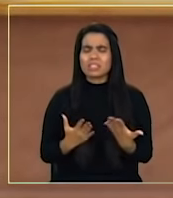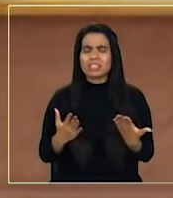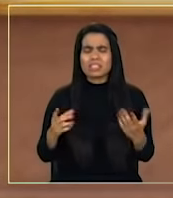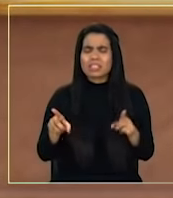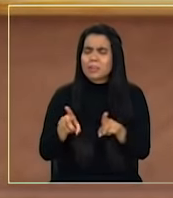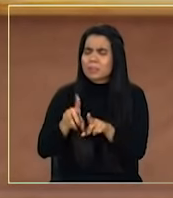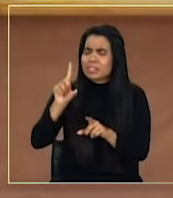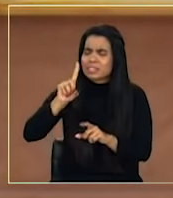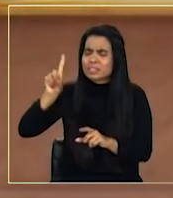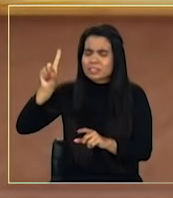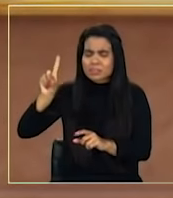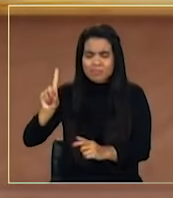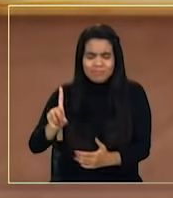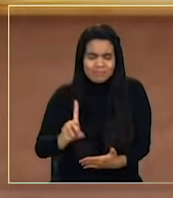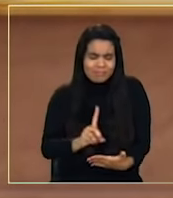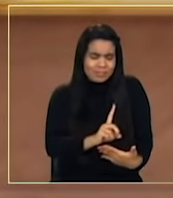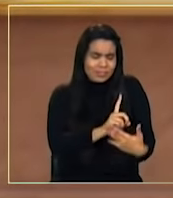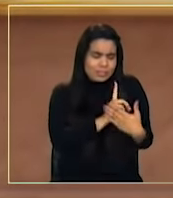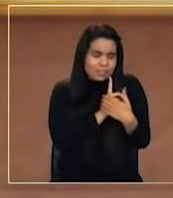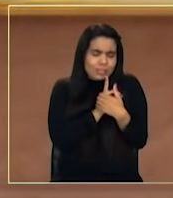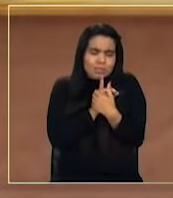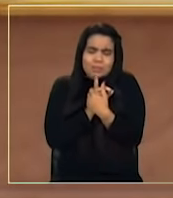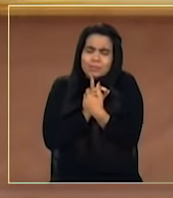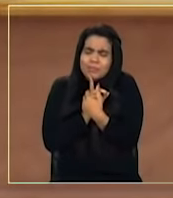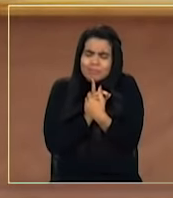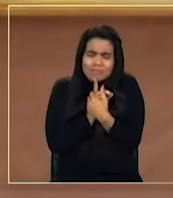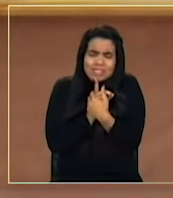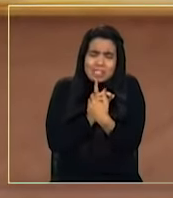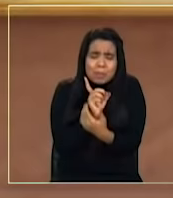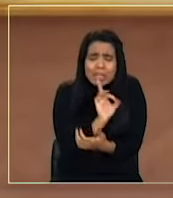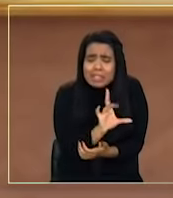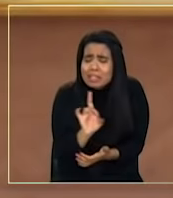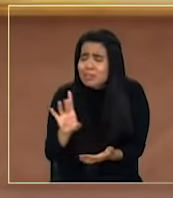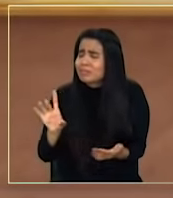envolver esta pessoa, porque